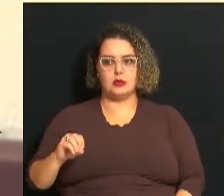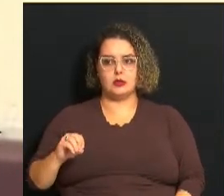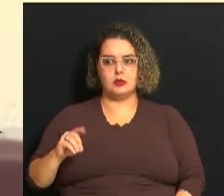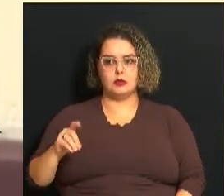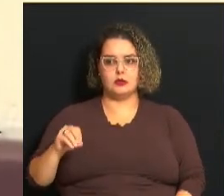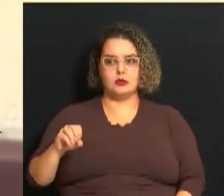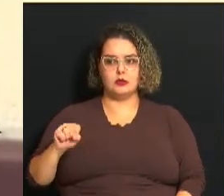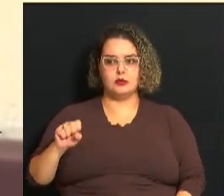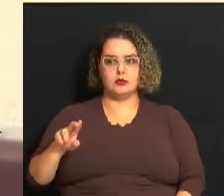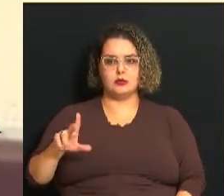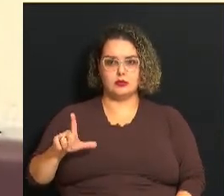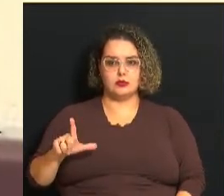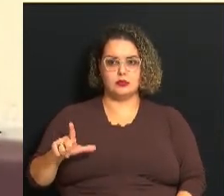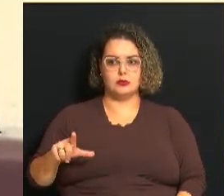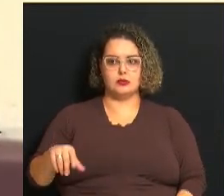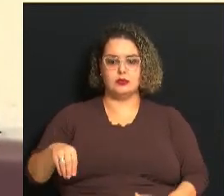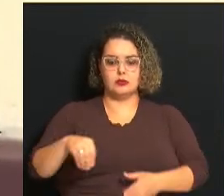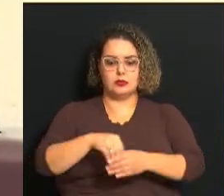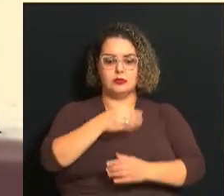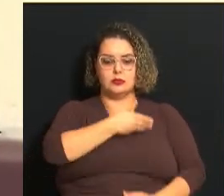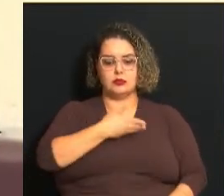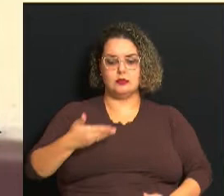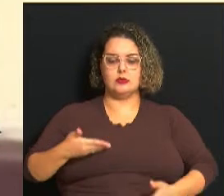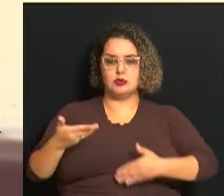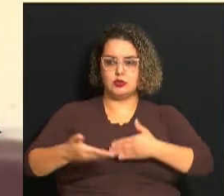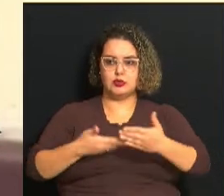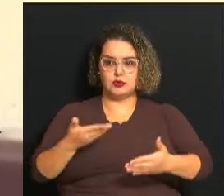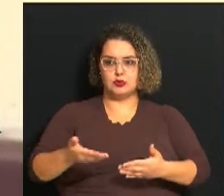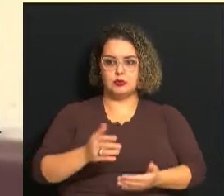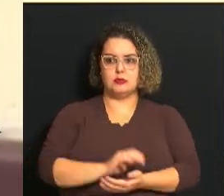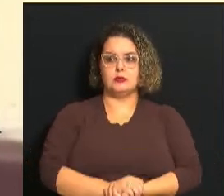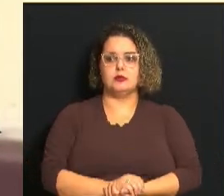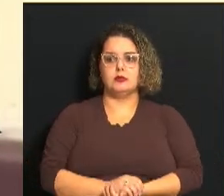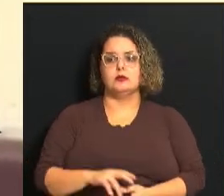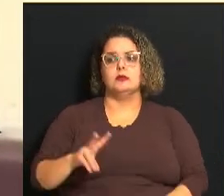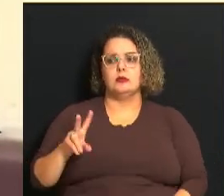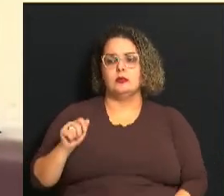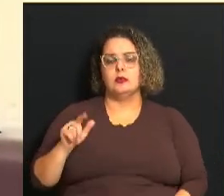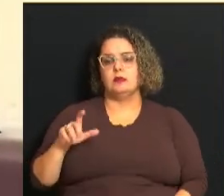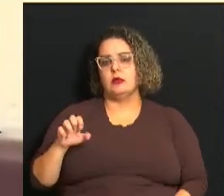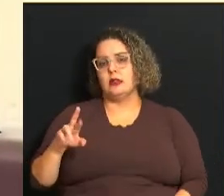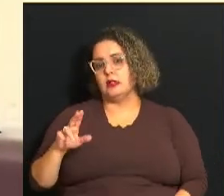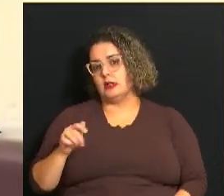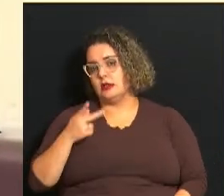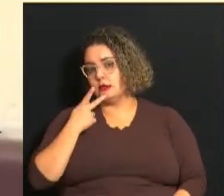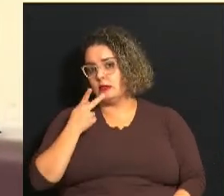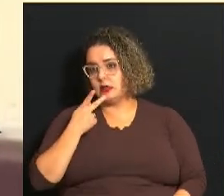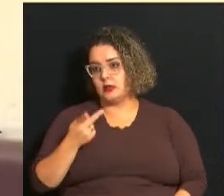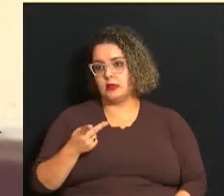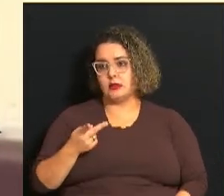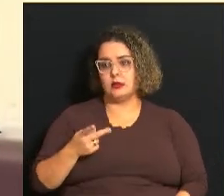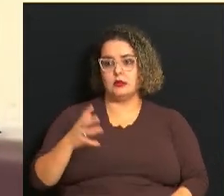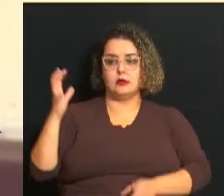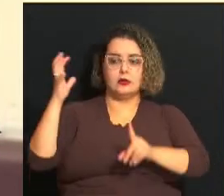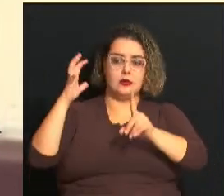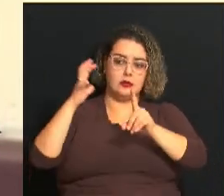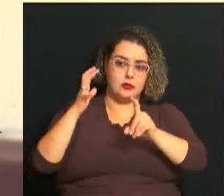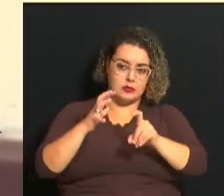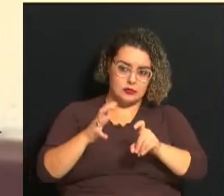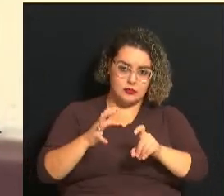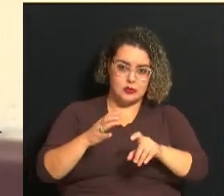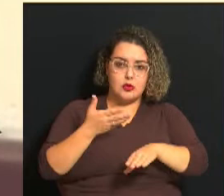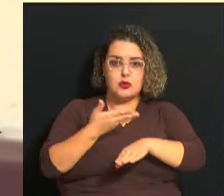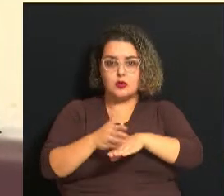né no serviço público a Valéria Mari fala o seguinte assédio moral tem sido uma